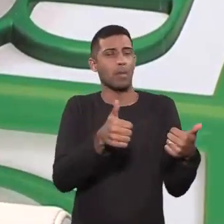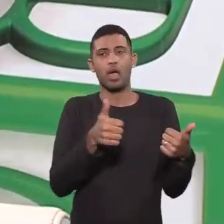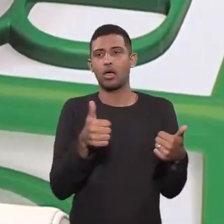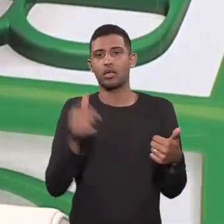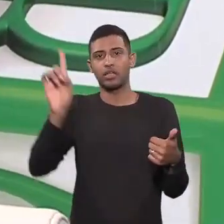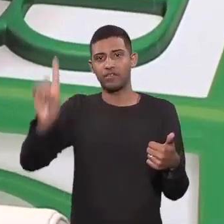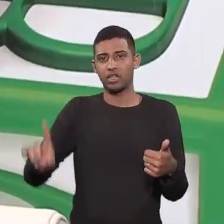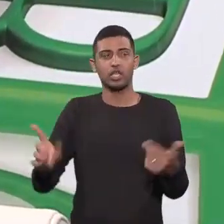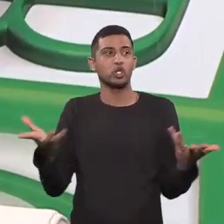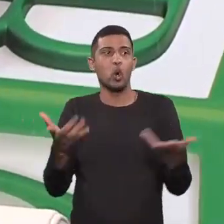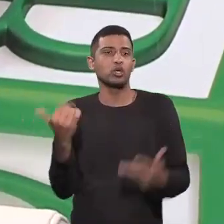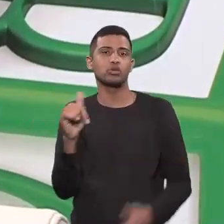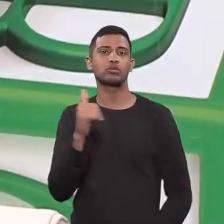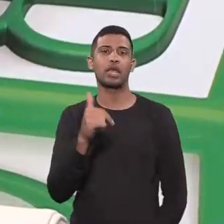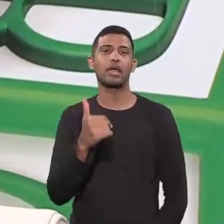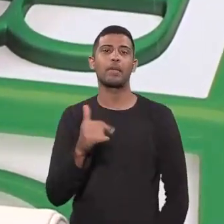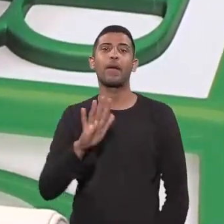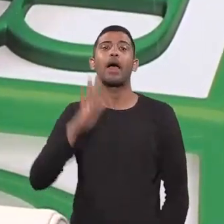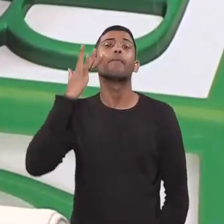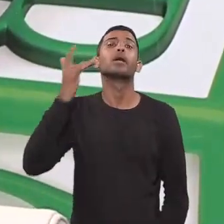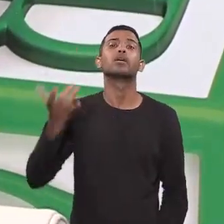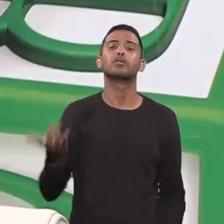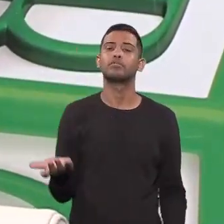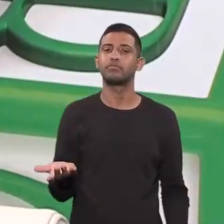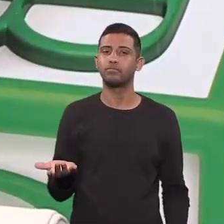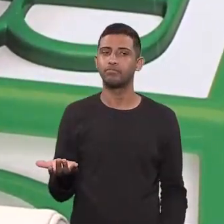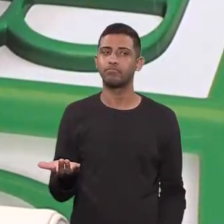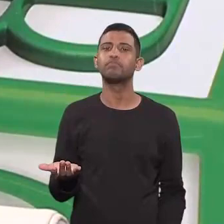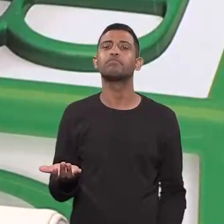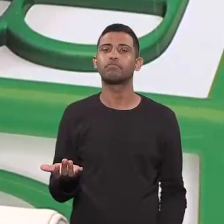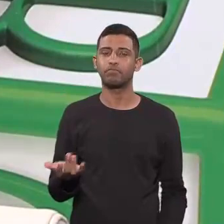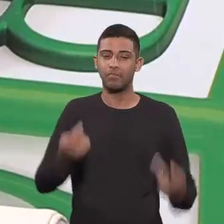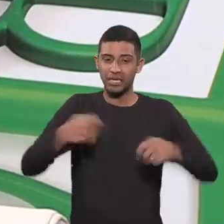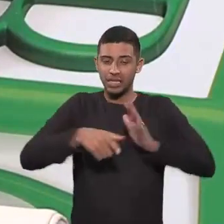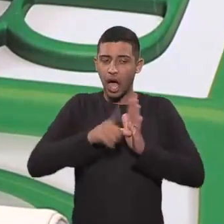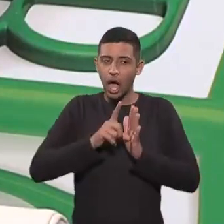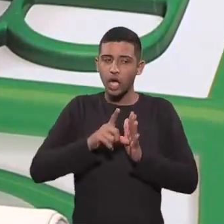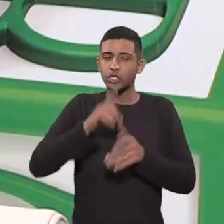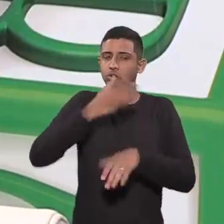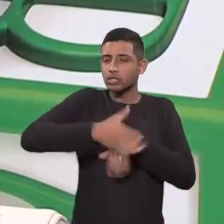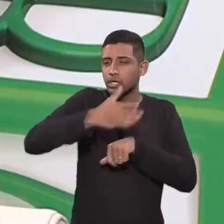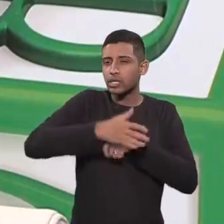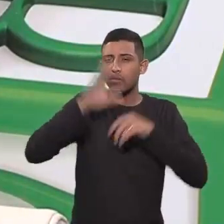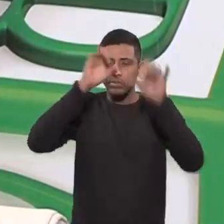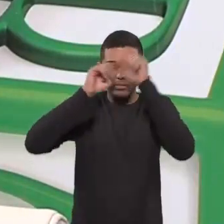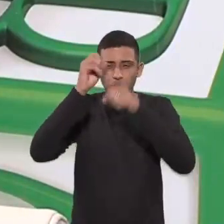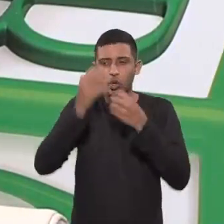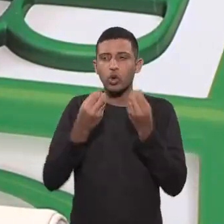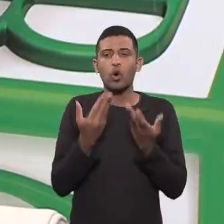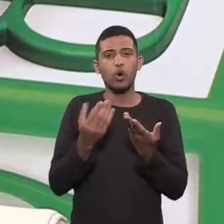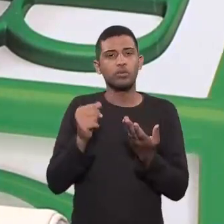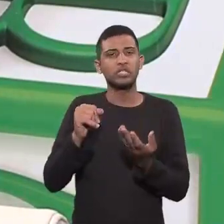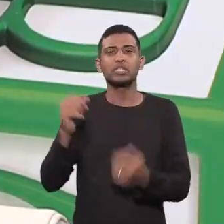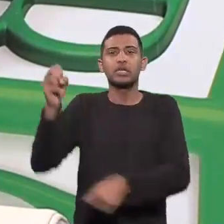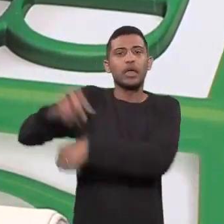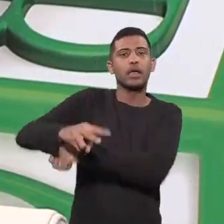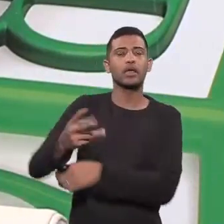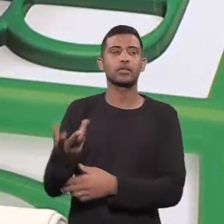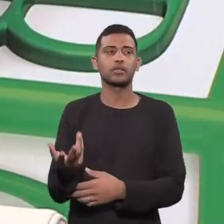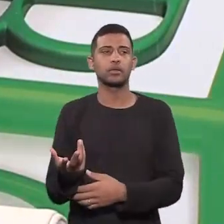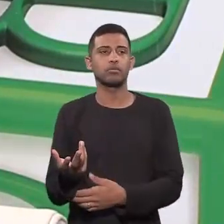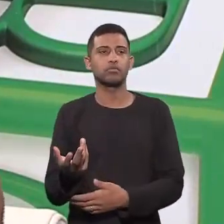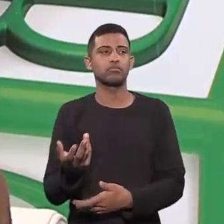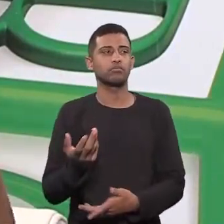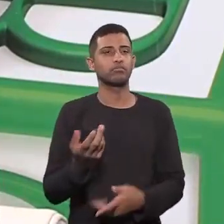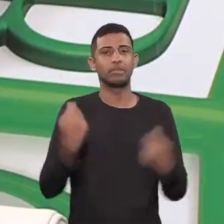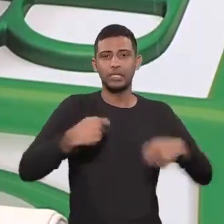sala hoje e amanhã. Então, você tem que estar preparado para receber, preparado para saber... Ajuda. Um e o outro, eu acho